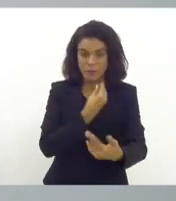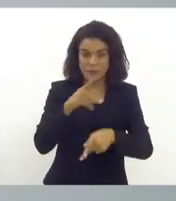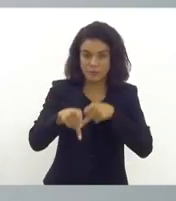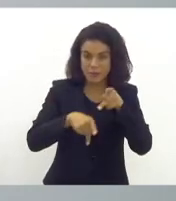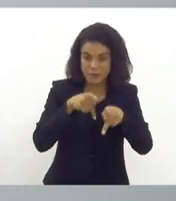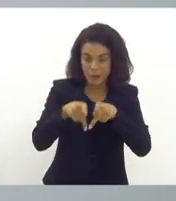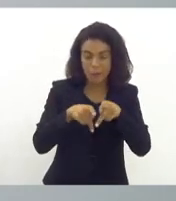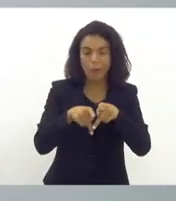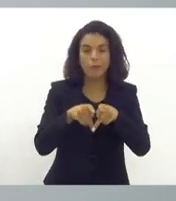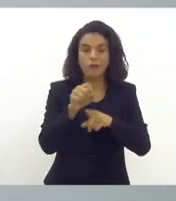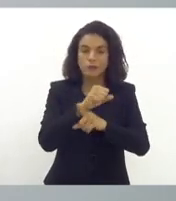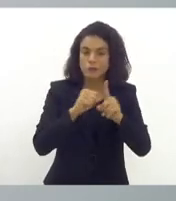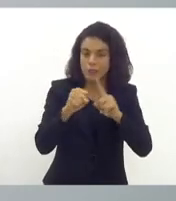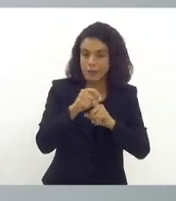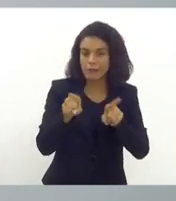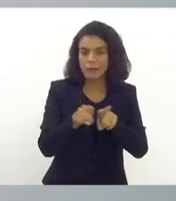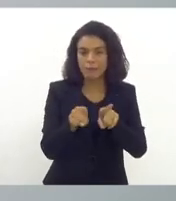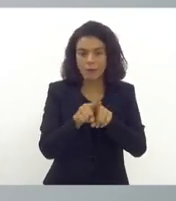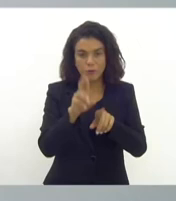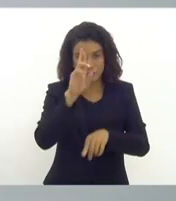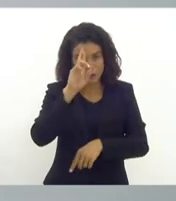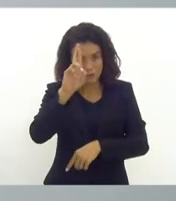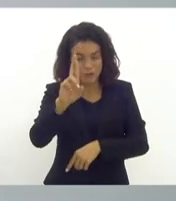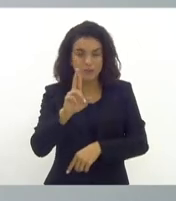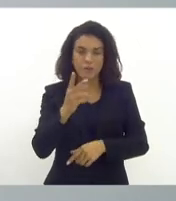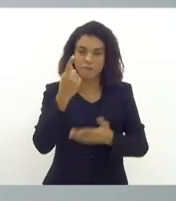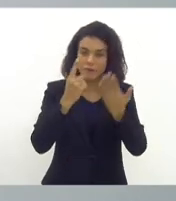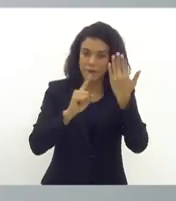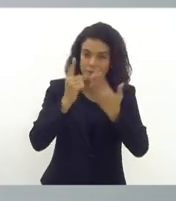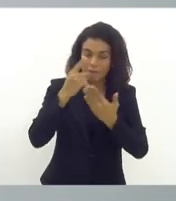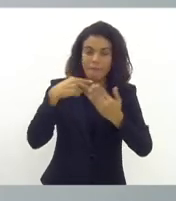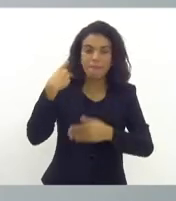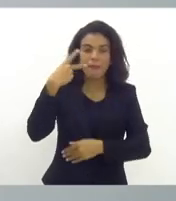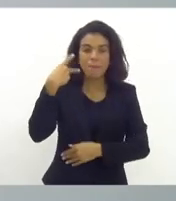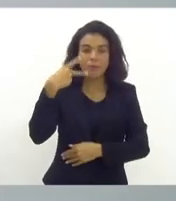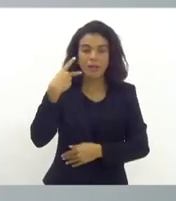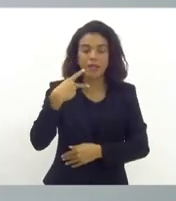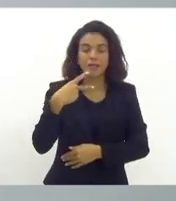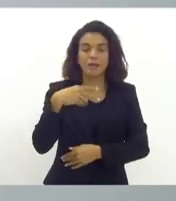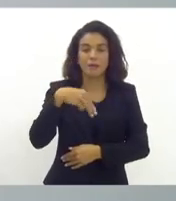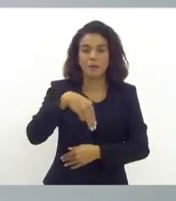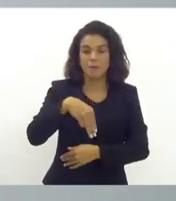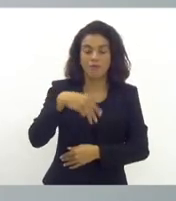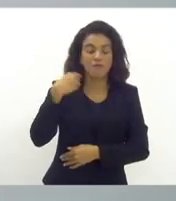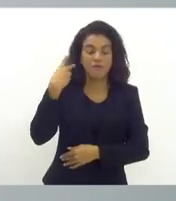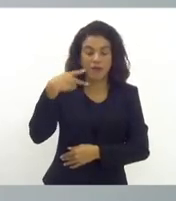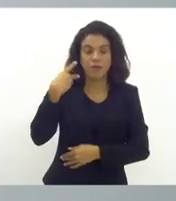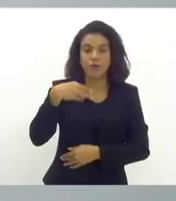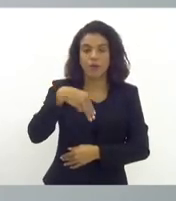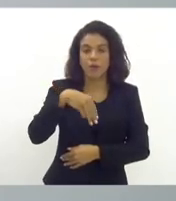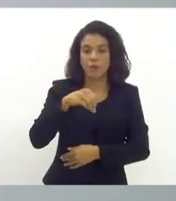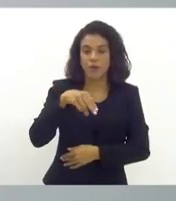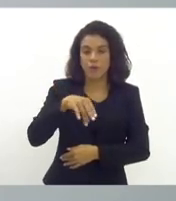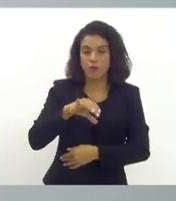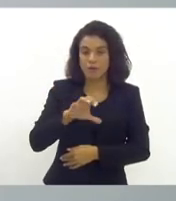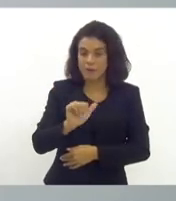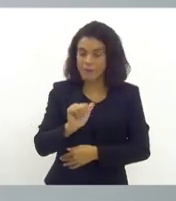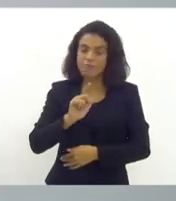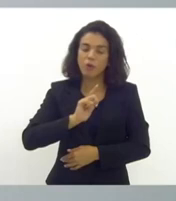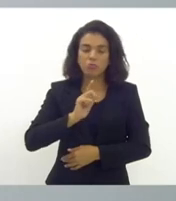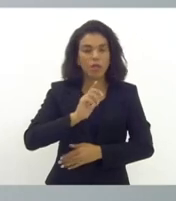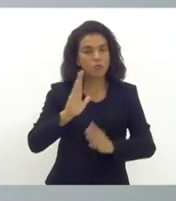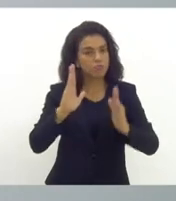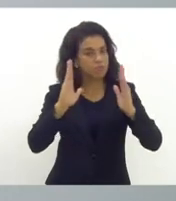com a frente lá de carnaval com a deputada Mônica com a vereadora Mônica e nós estamos já nesse